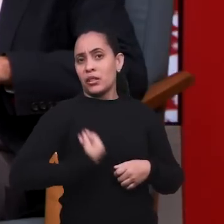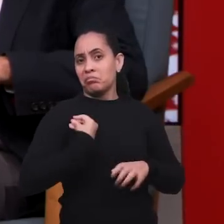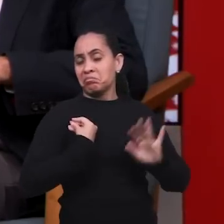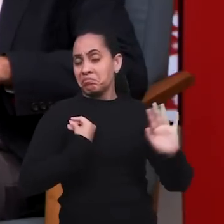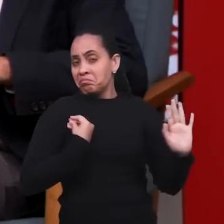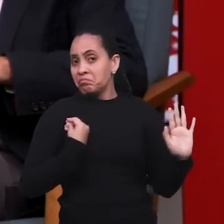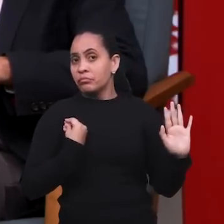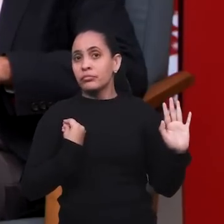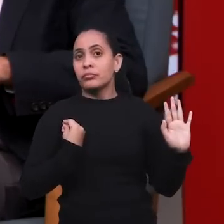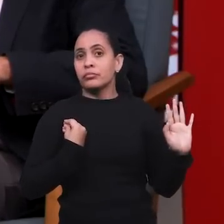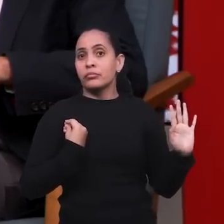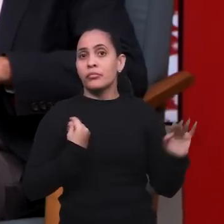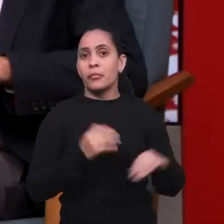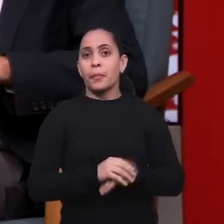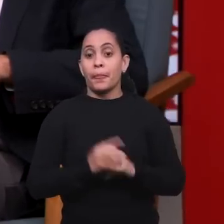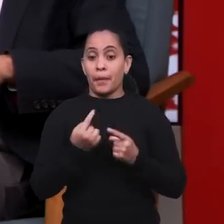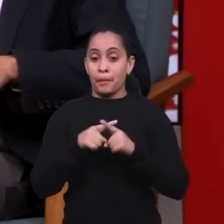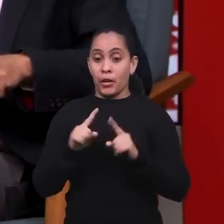trajeto.